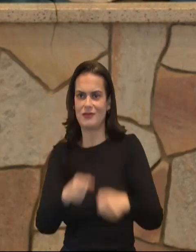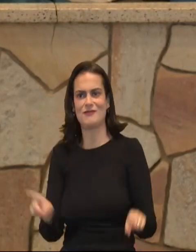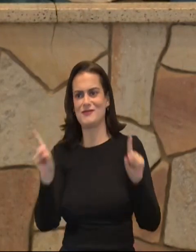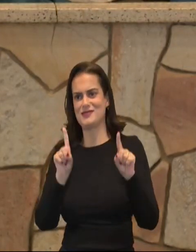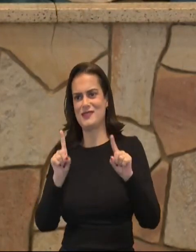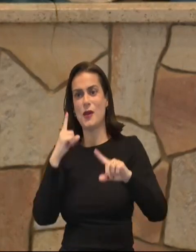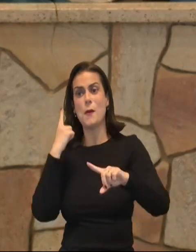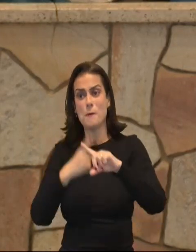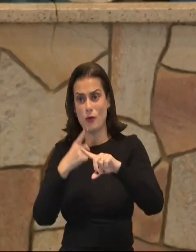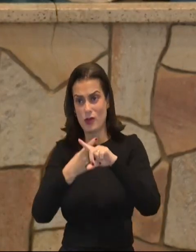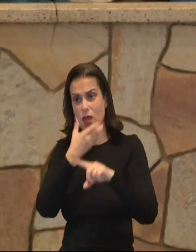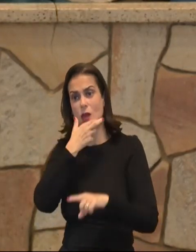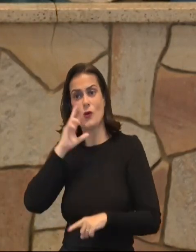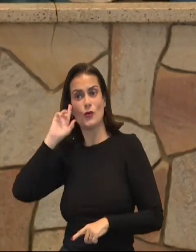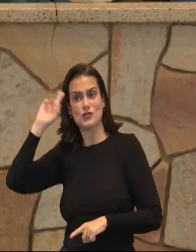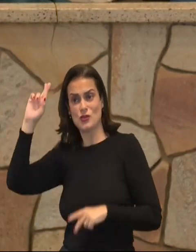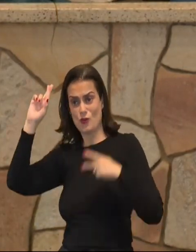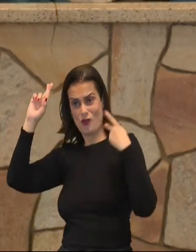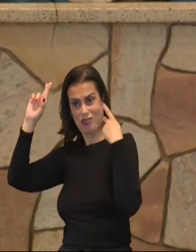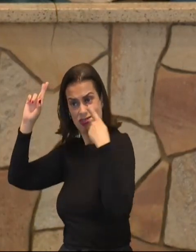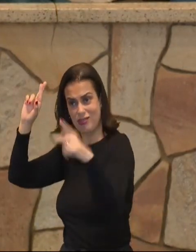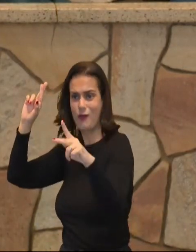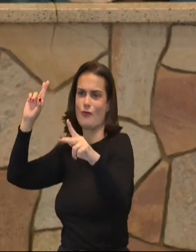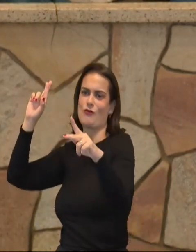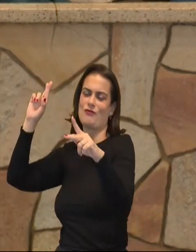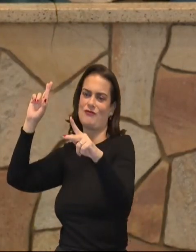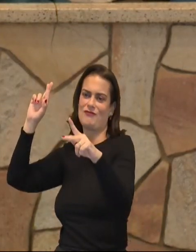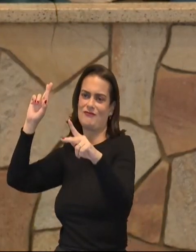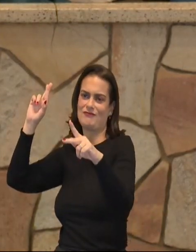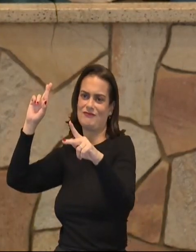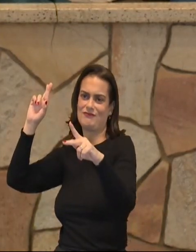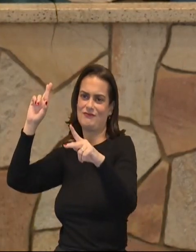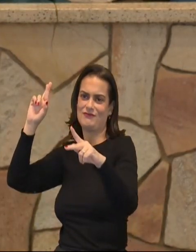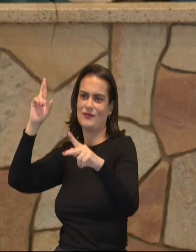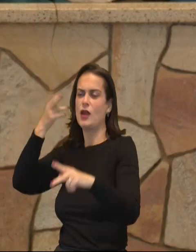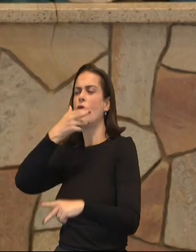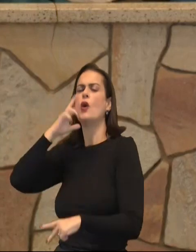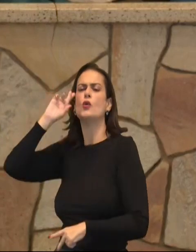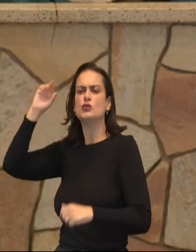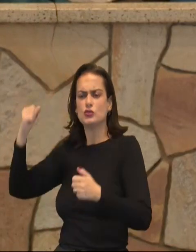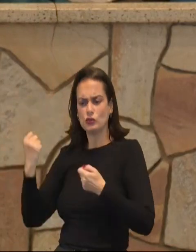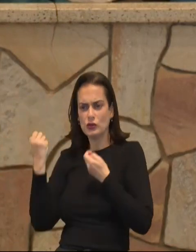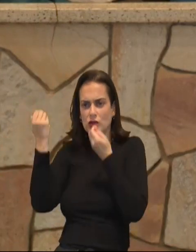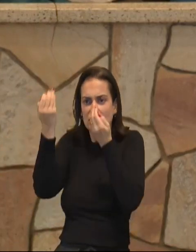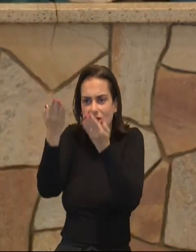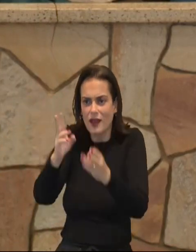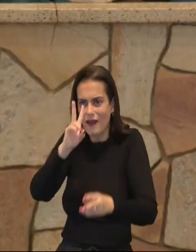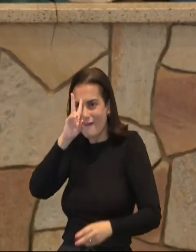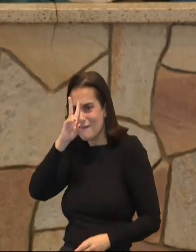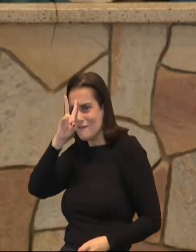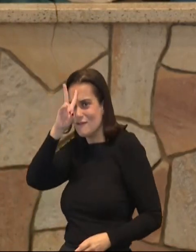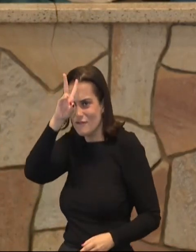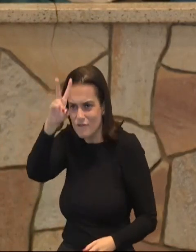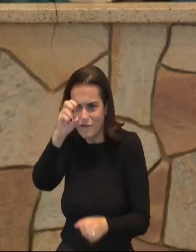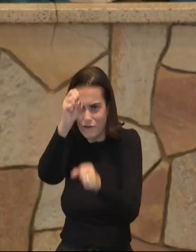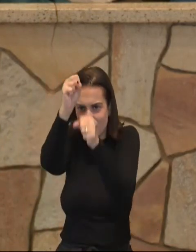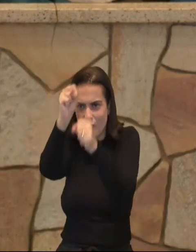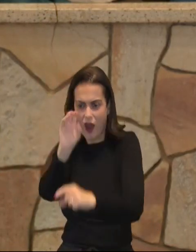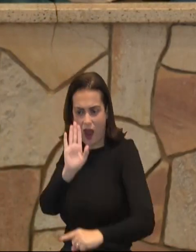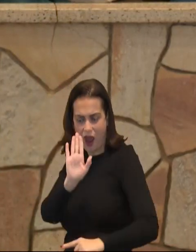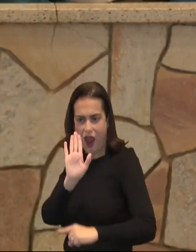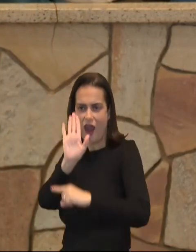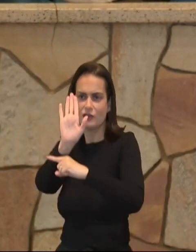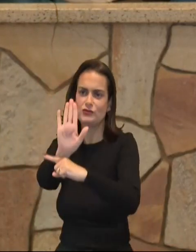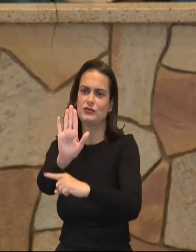pois sou o seu Deus. Eu o fortalecerei e o